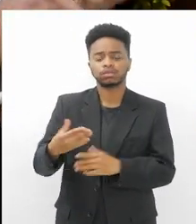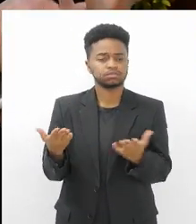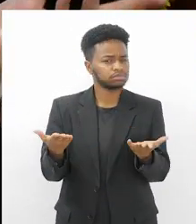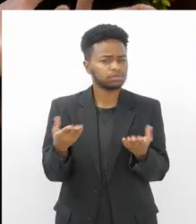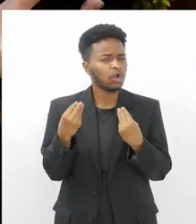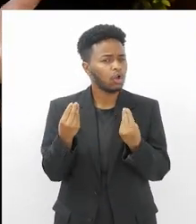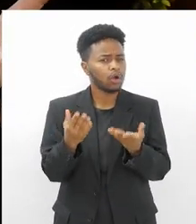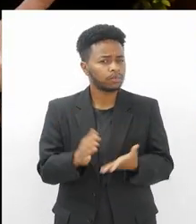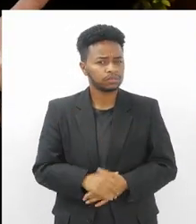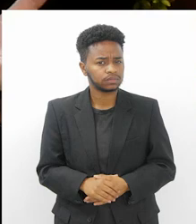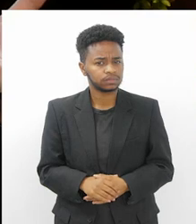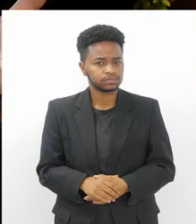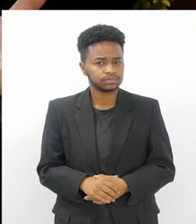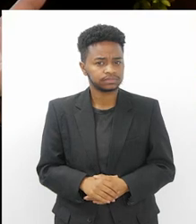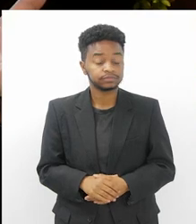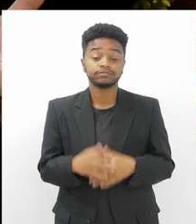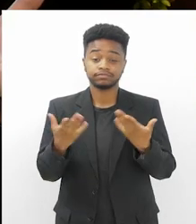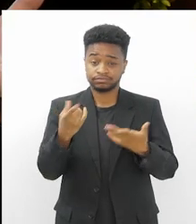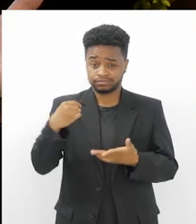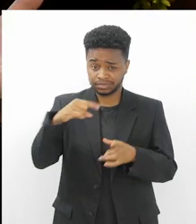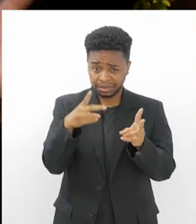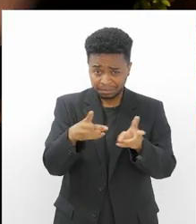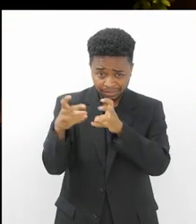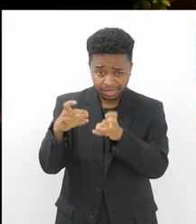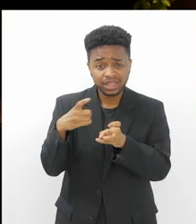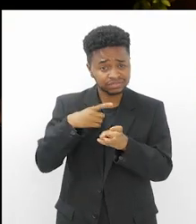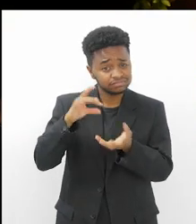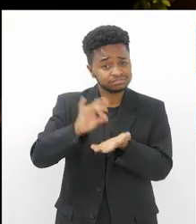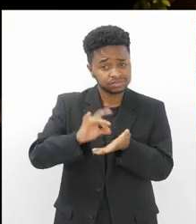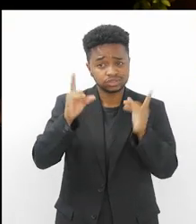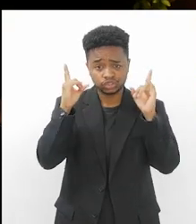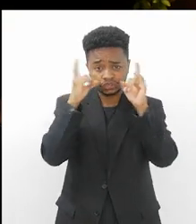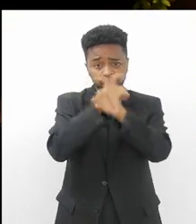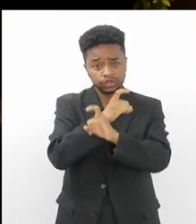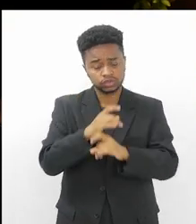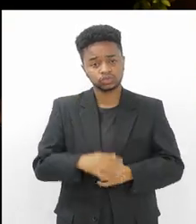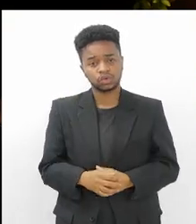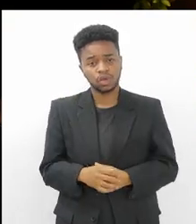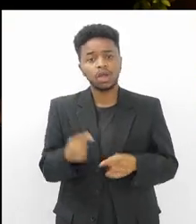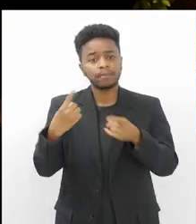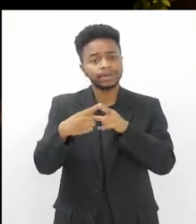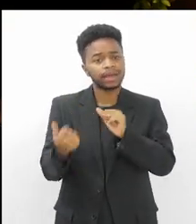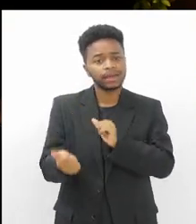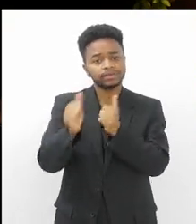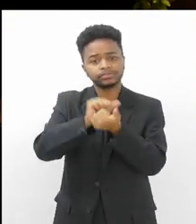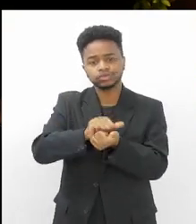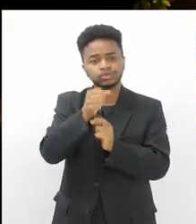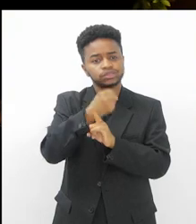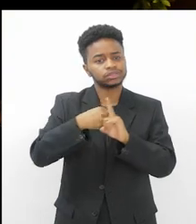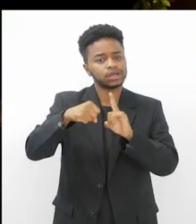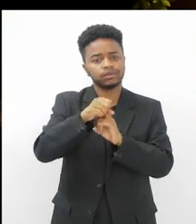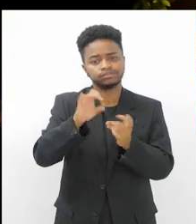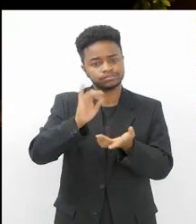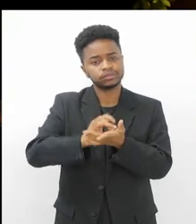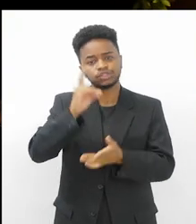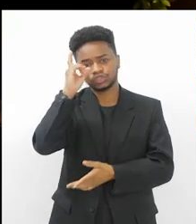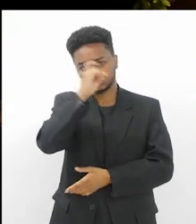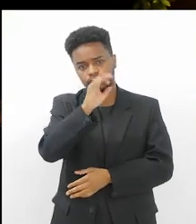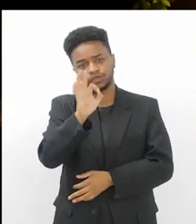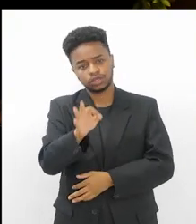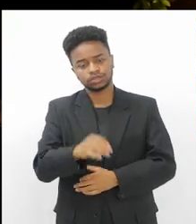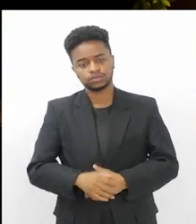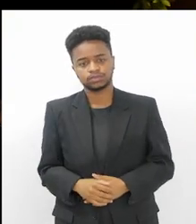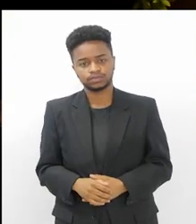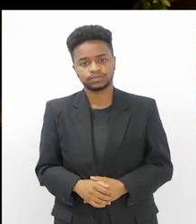quem? Como assim? Veja, as coisas são todas muito difíceis, porque as adaptações sociais